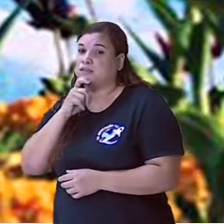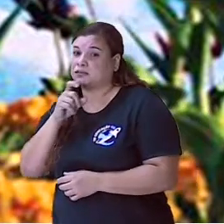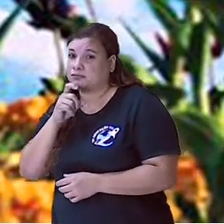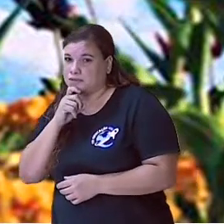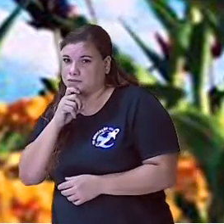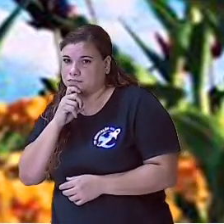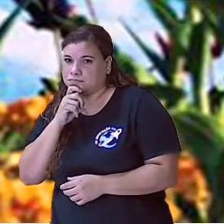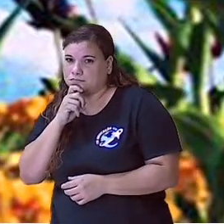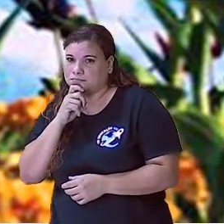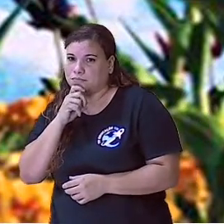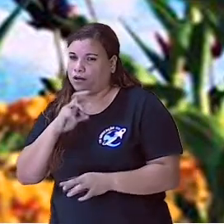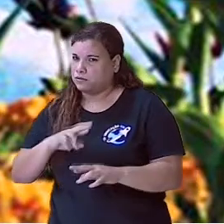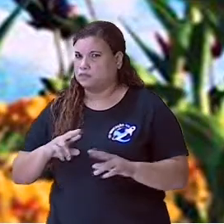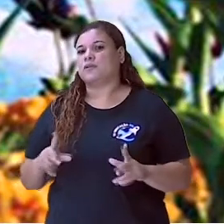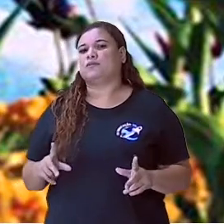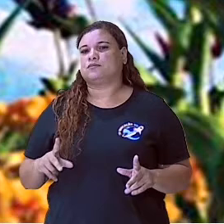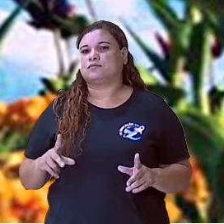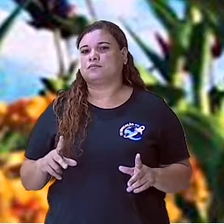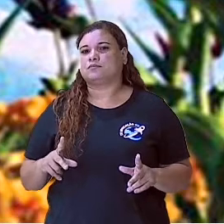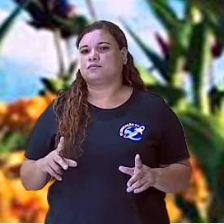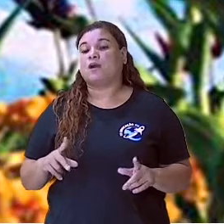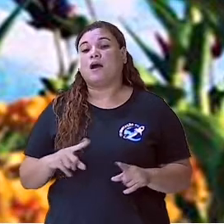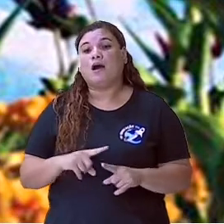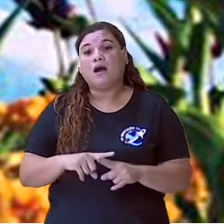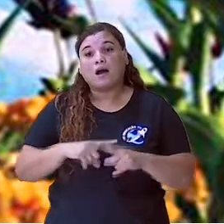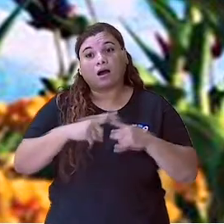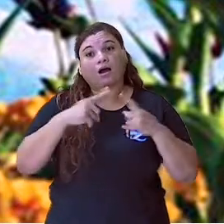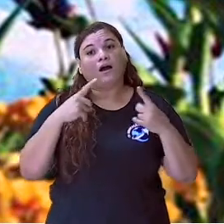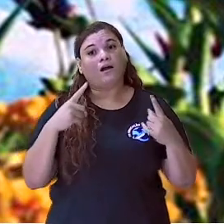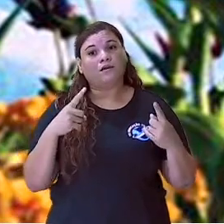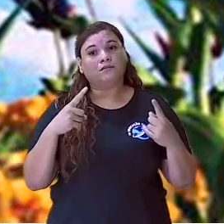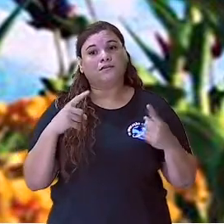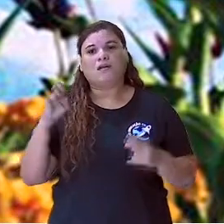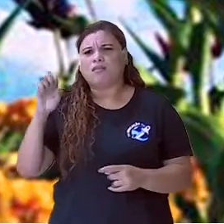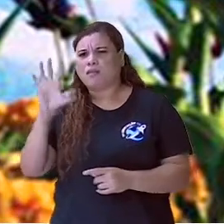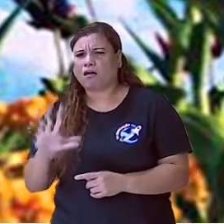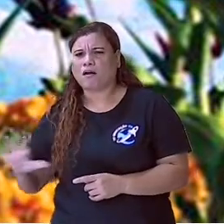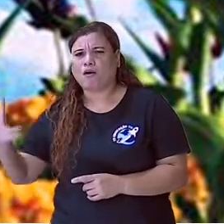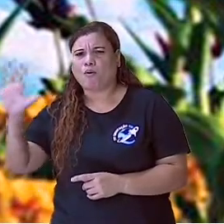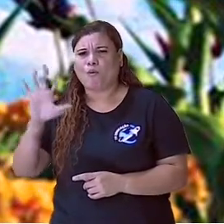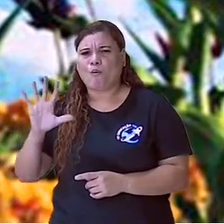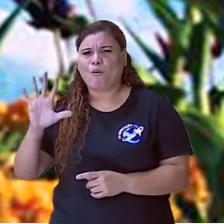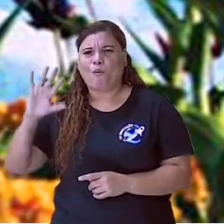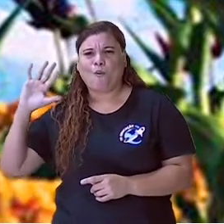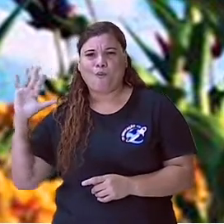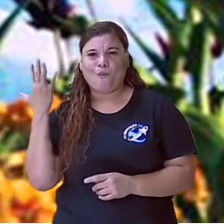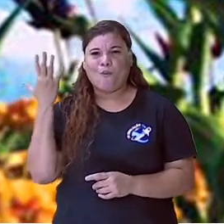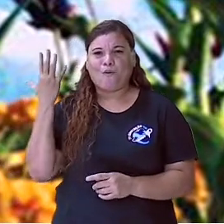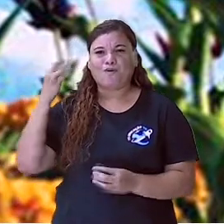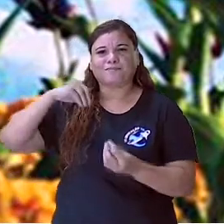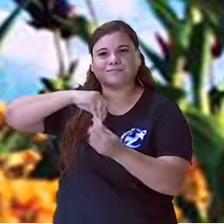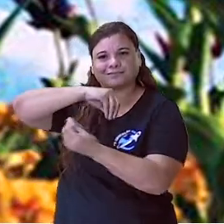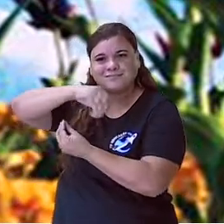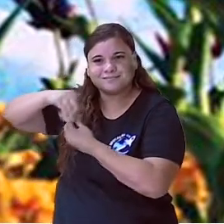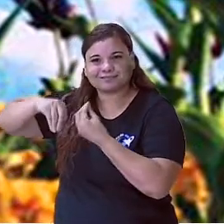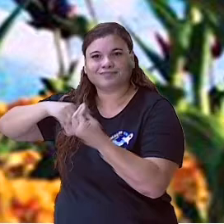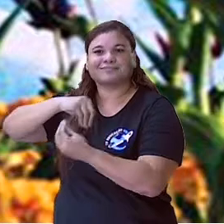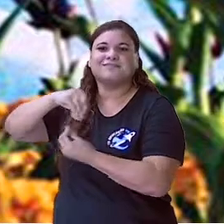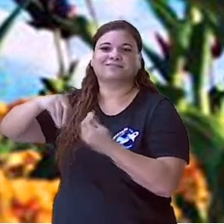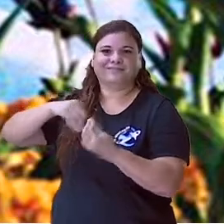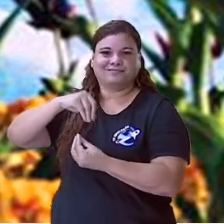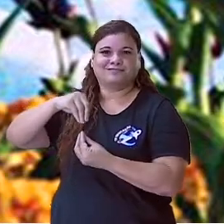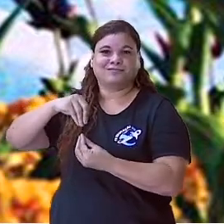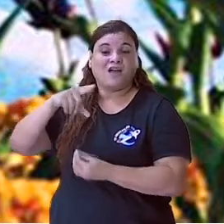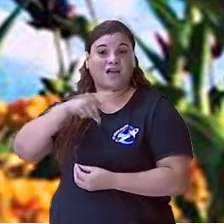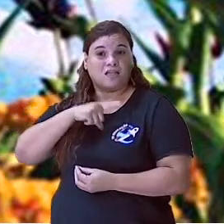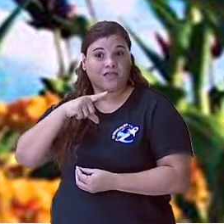temperado é o que vai predominar na Europa. Mas nós não podemos esquecer que na Europa também tem